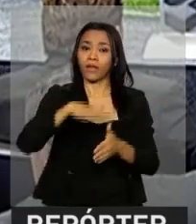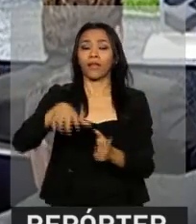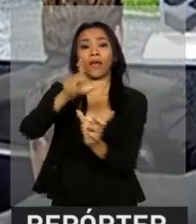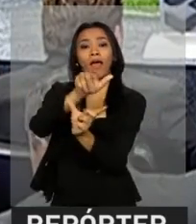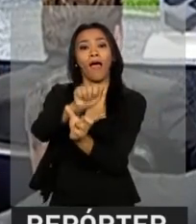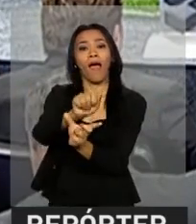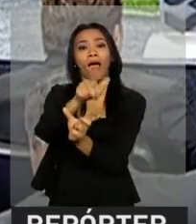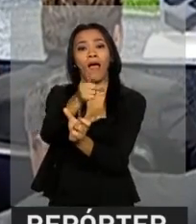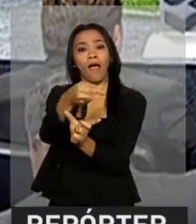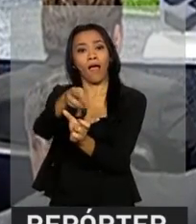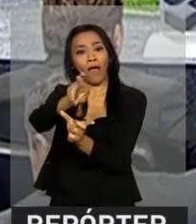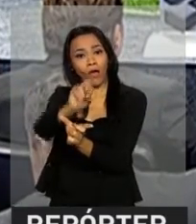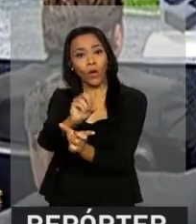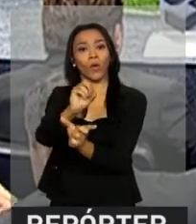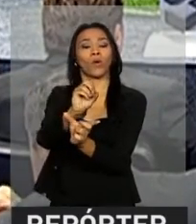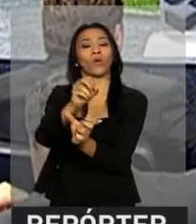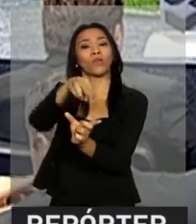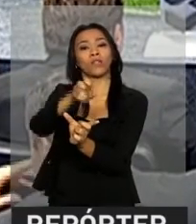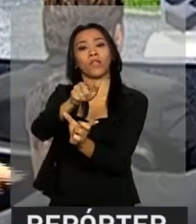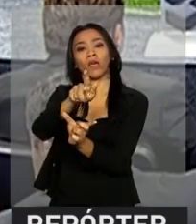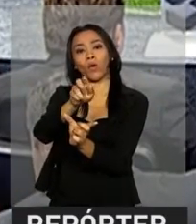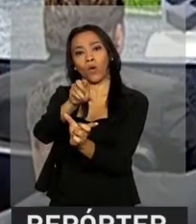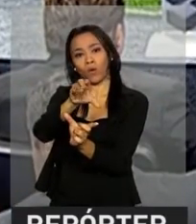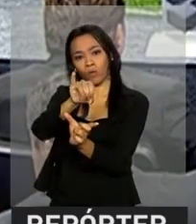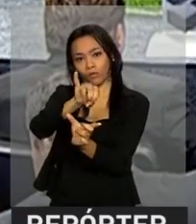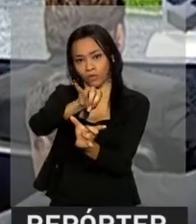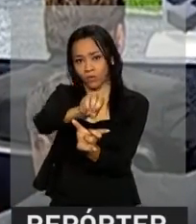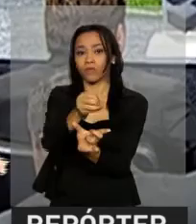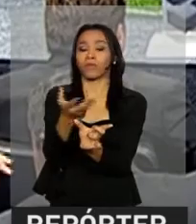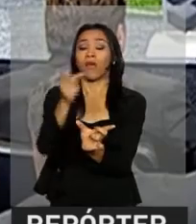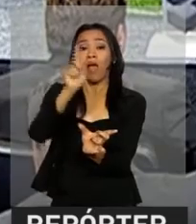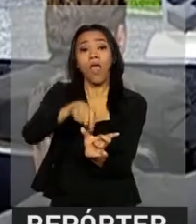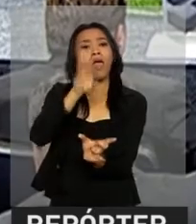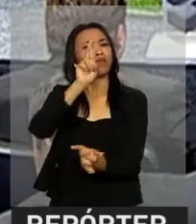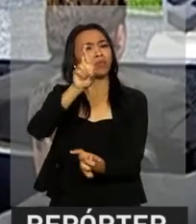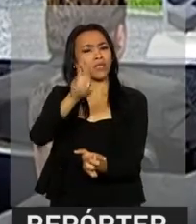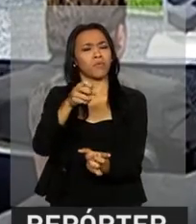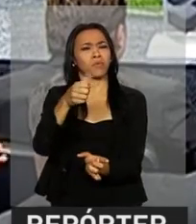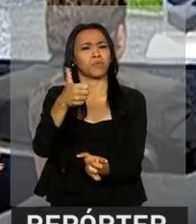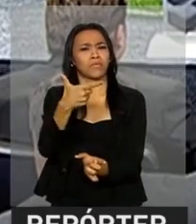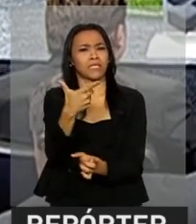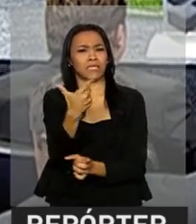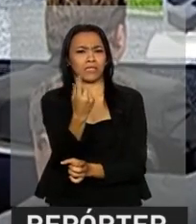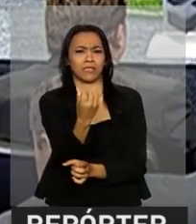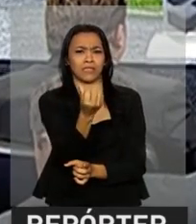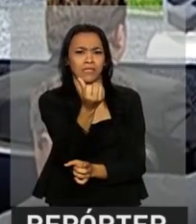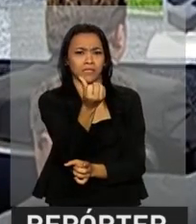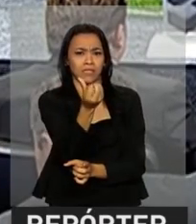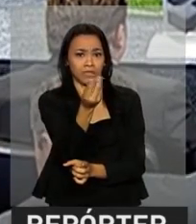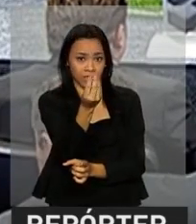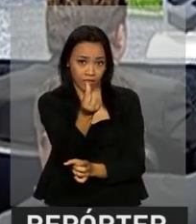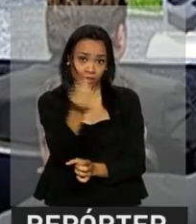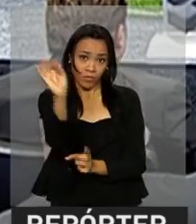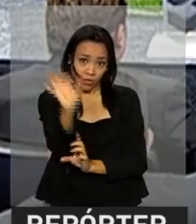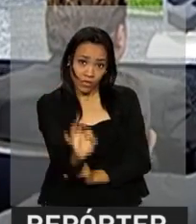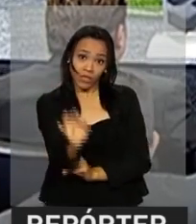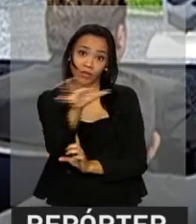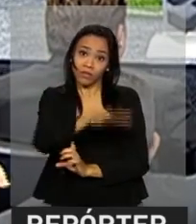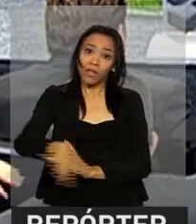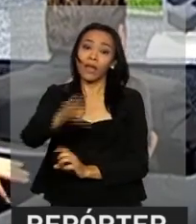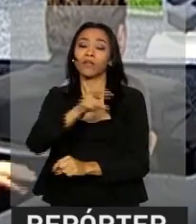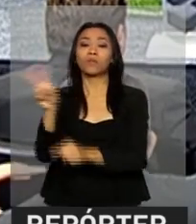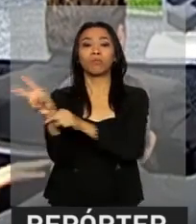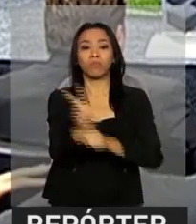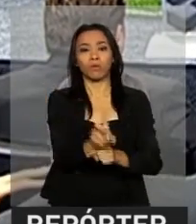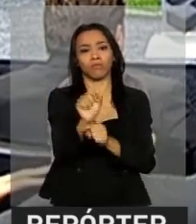Brasil tem um grande papel no agronegócio brasileiro. Ele é responsável por 60% de todo o crédito do Sistema Nacional de